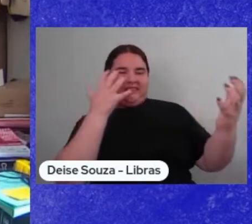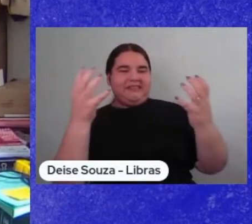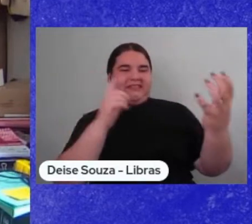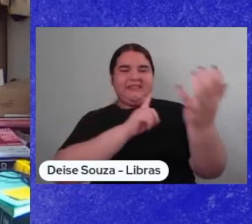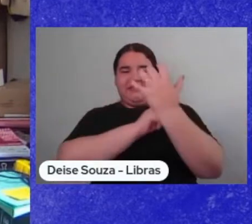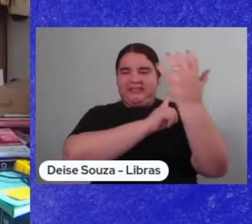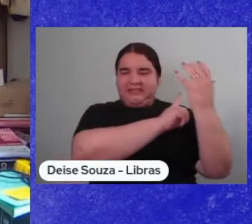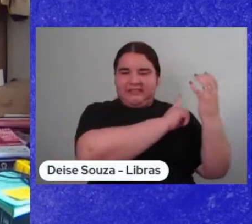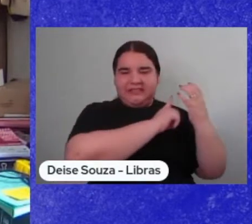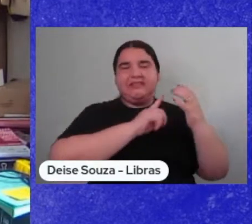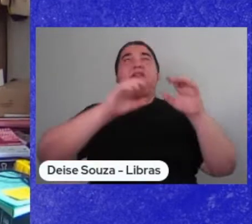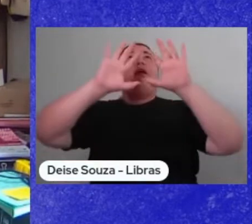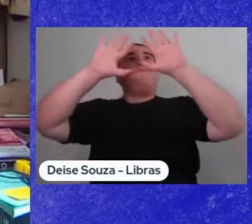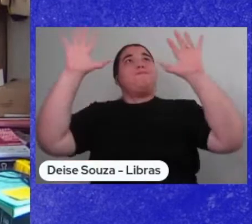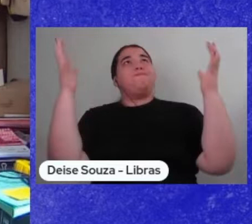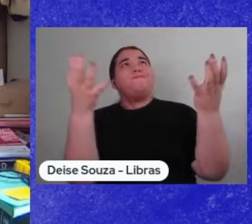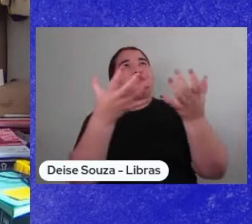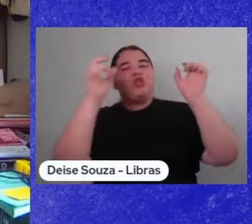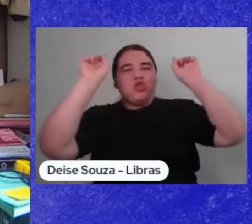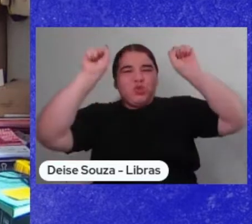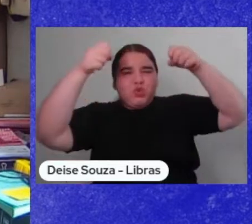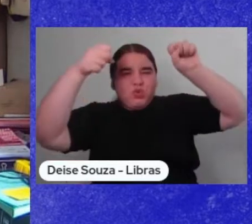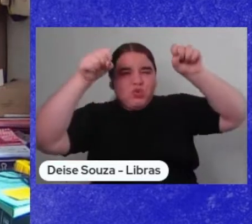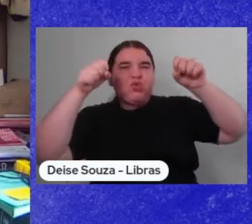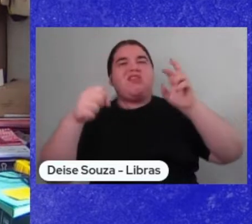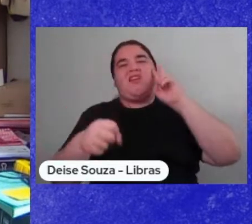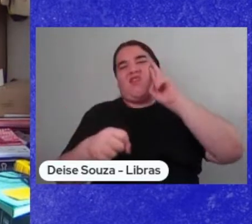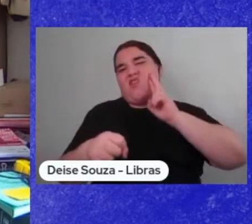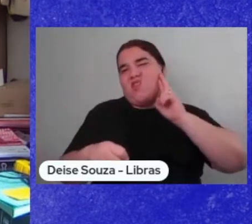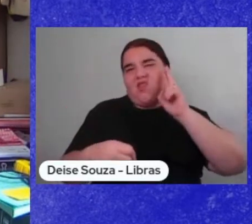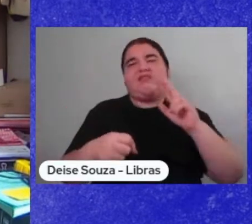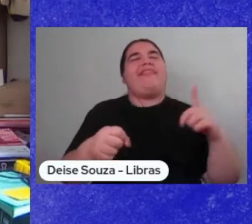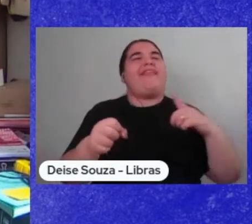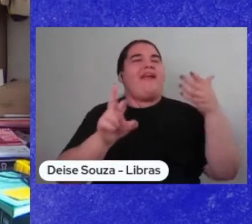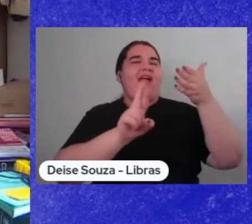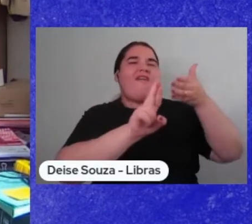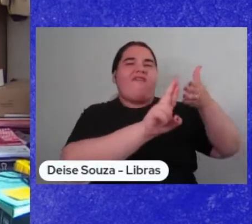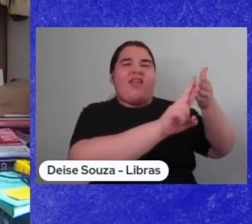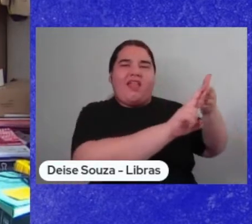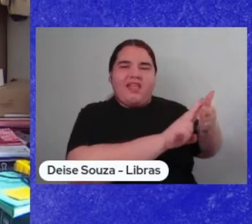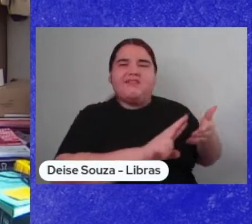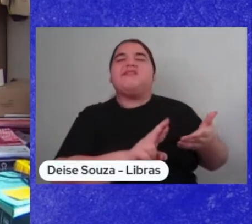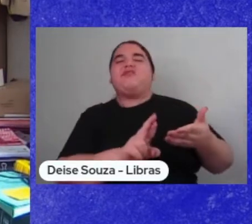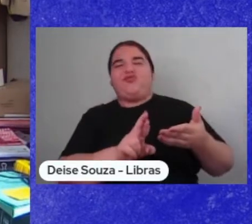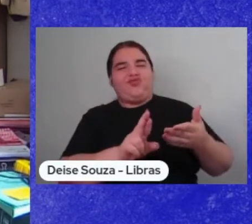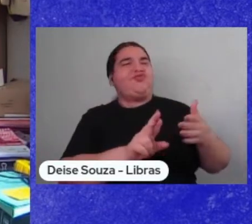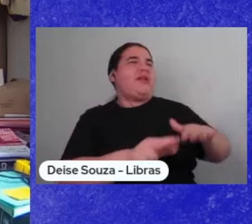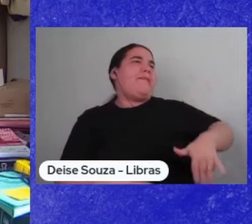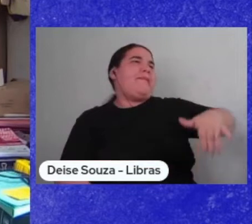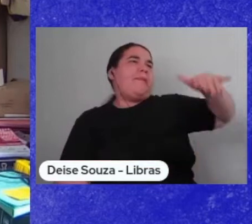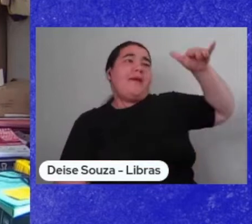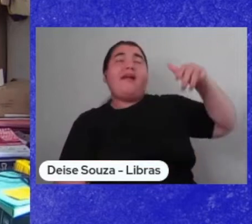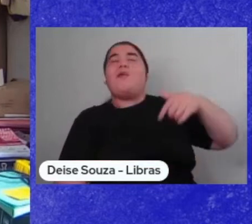da Xuxa. Eu acho que é um filme que vem de todas essas referências muito populares que eu sempre amei,